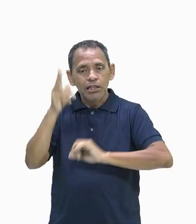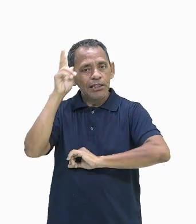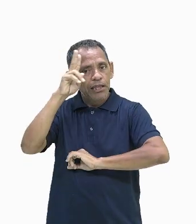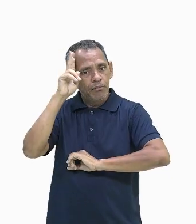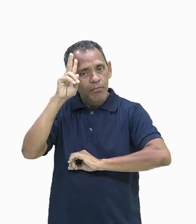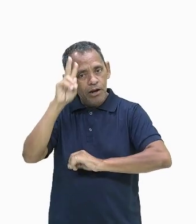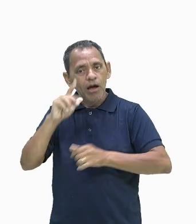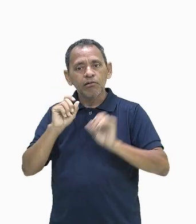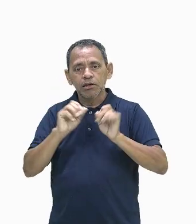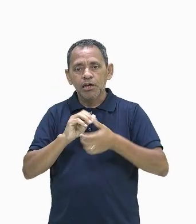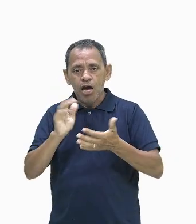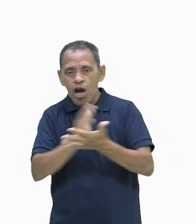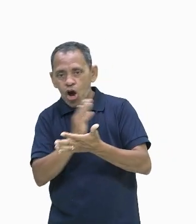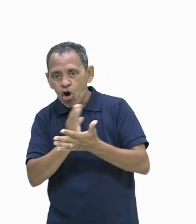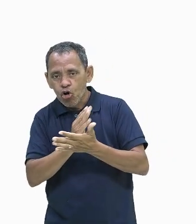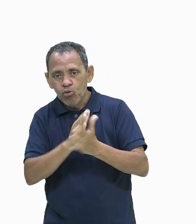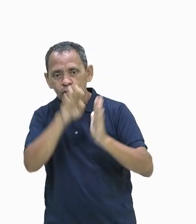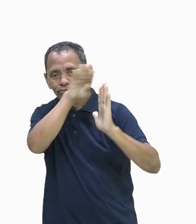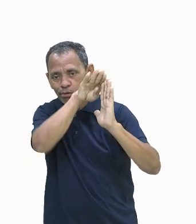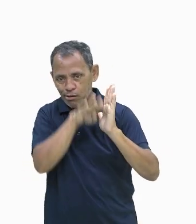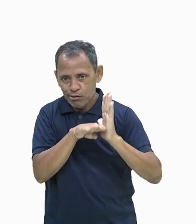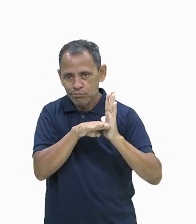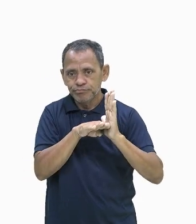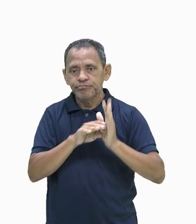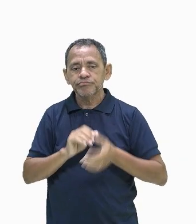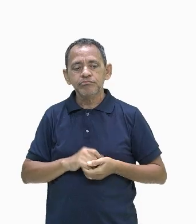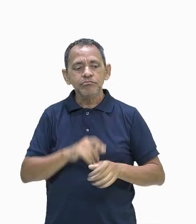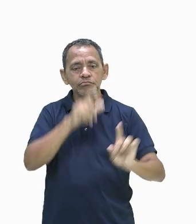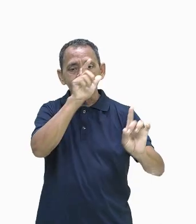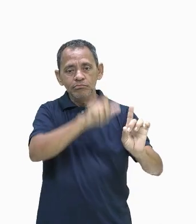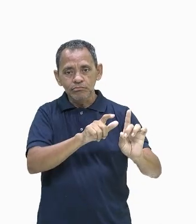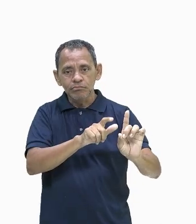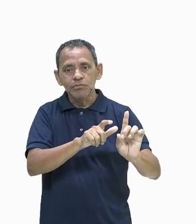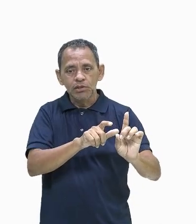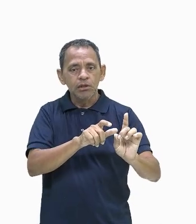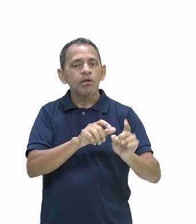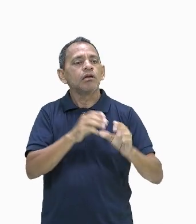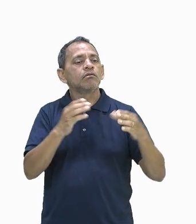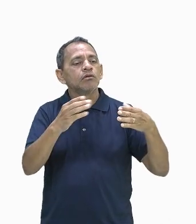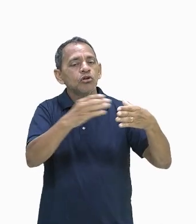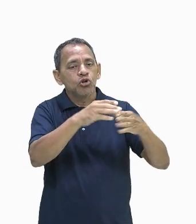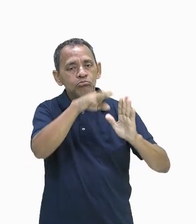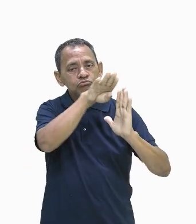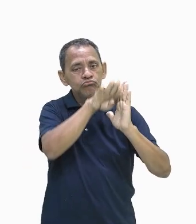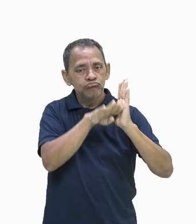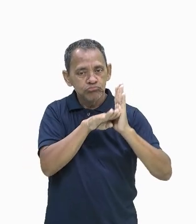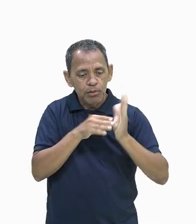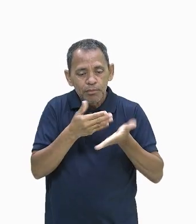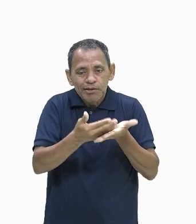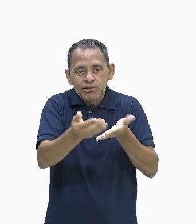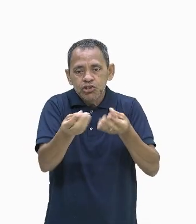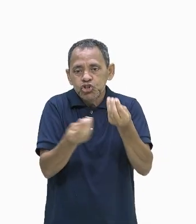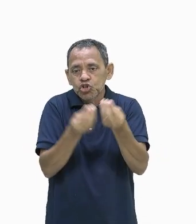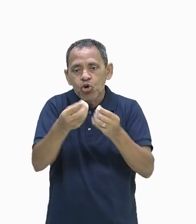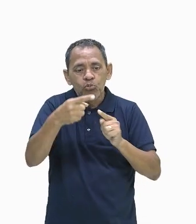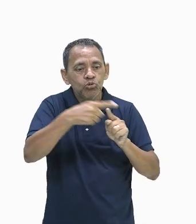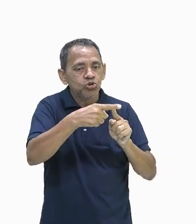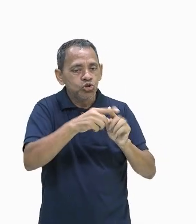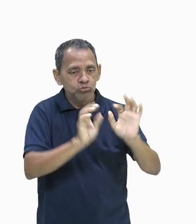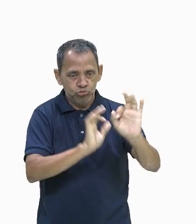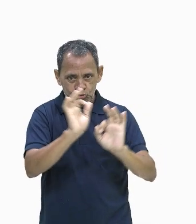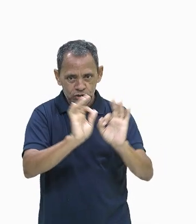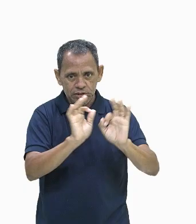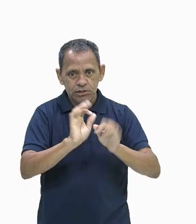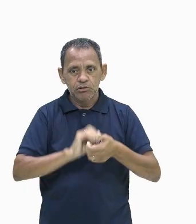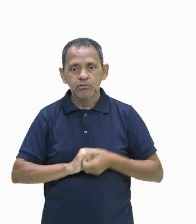suas classificações, ok? O sujeito, ele vai ser classificado a partir da forma como ele se organiza,